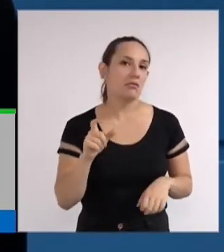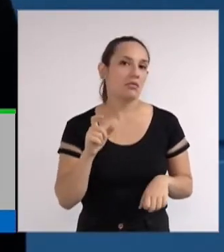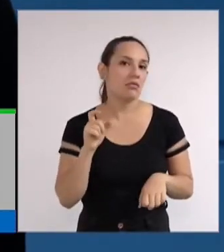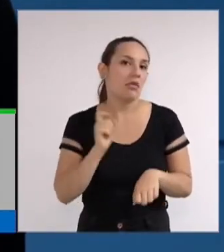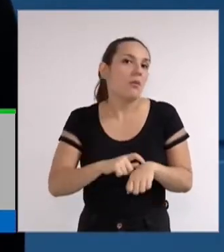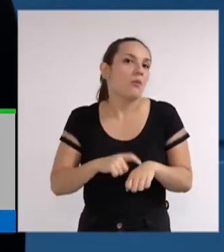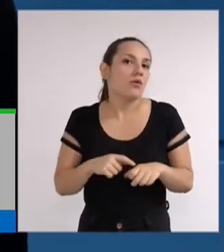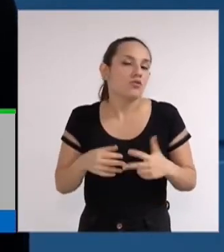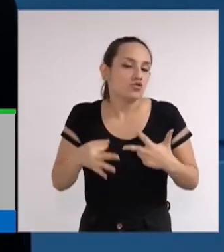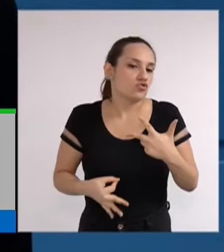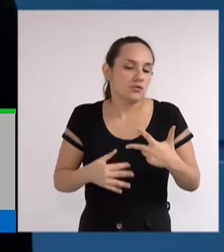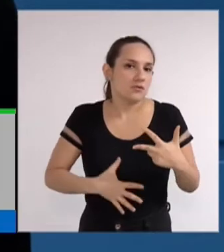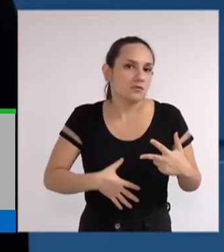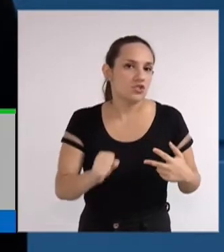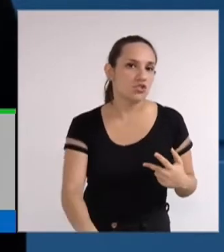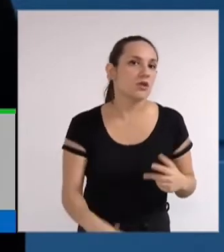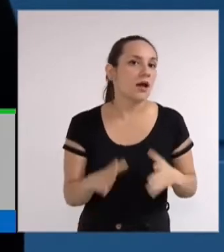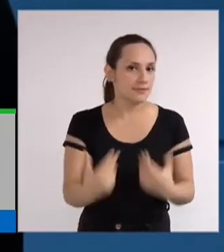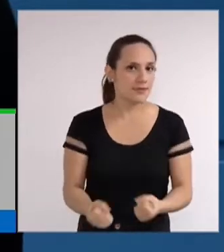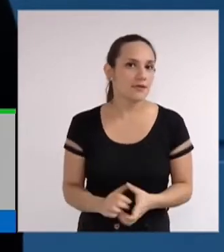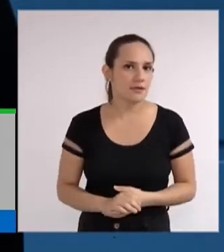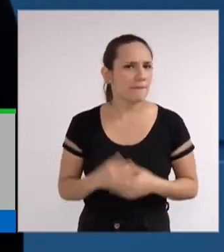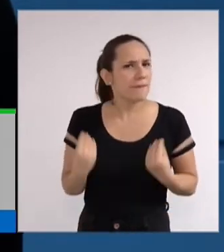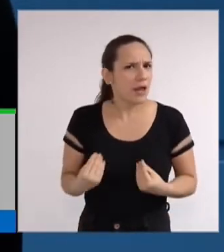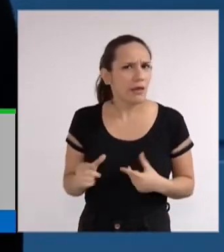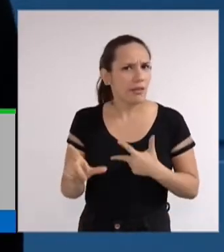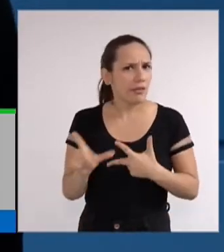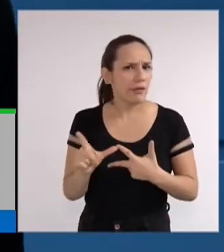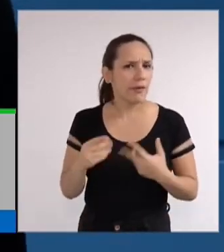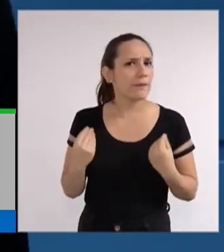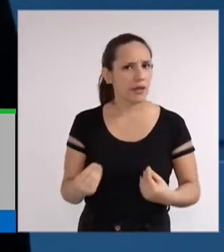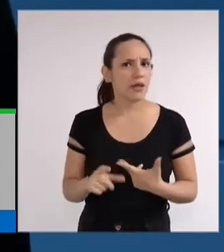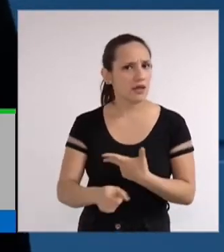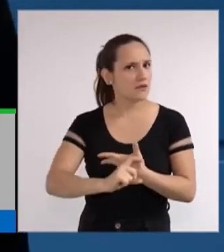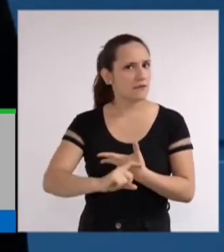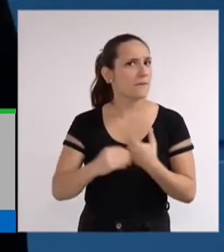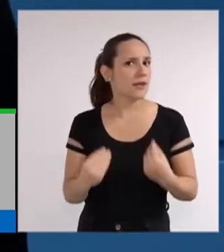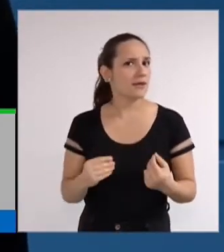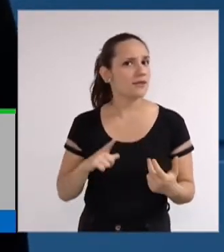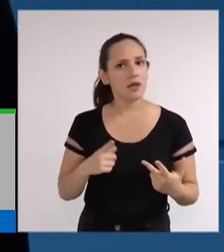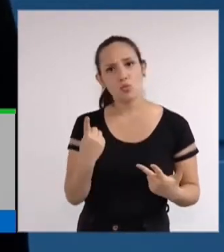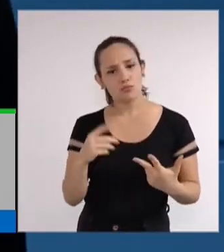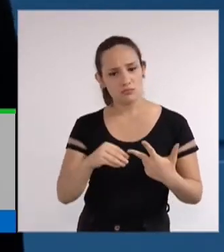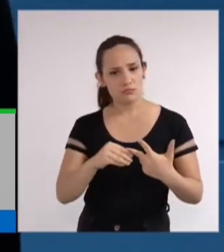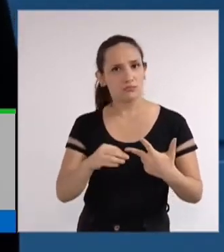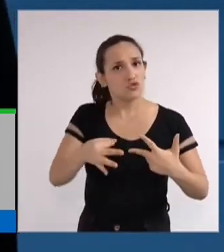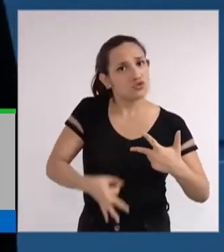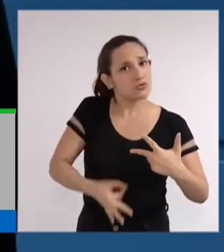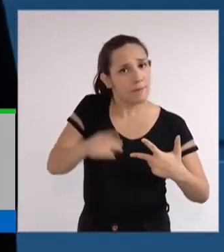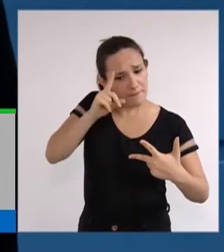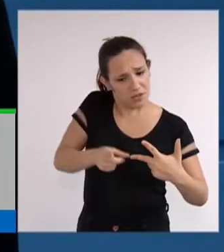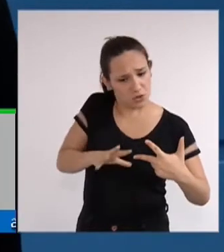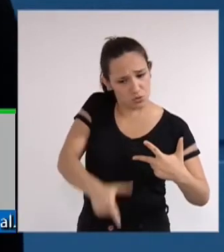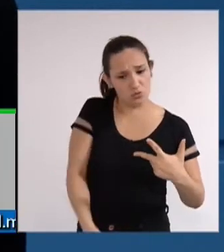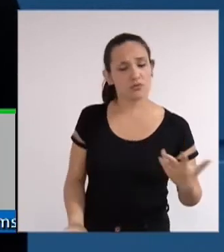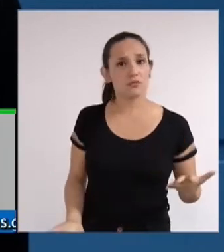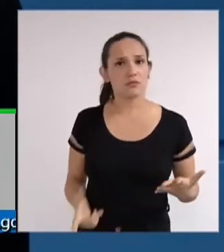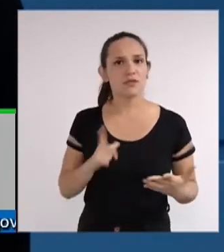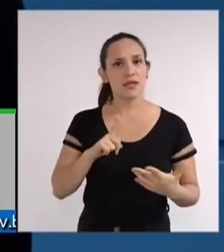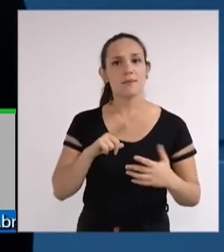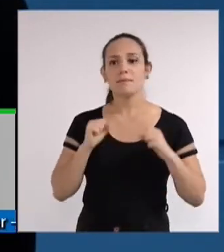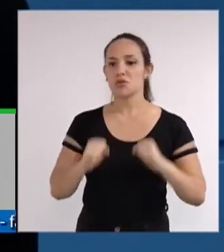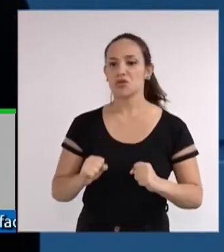não vamos ter mais necessidade de legislativo e daqui a pouco nem do executivo, porque eles estão tendo o poder